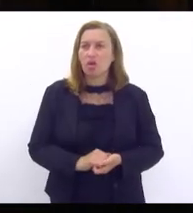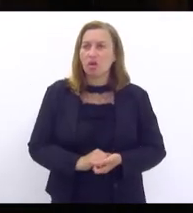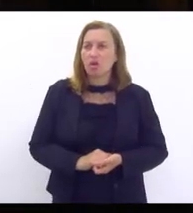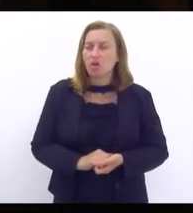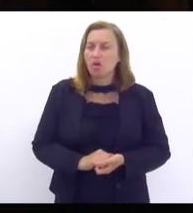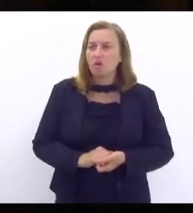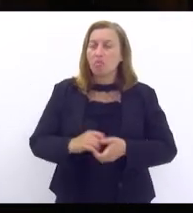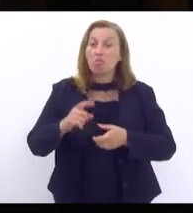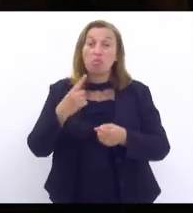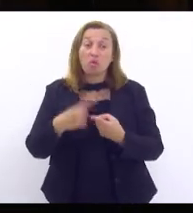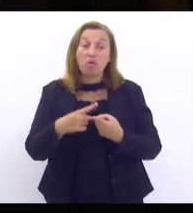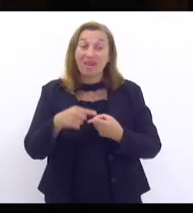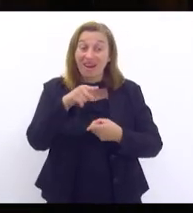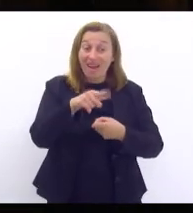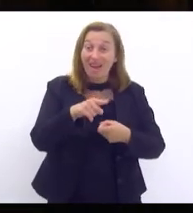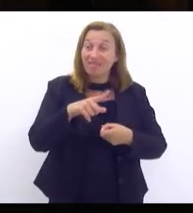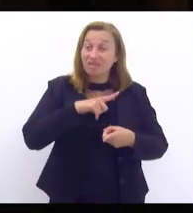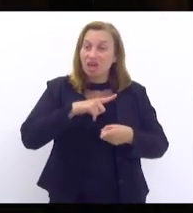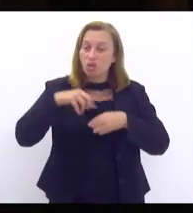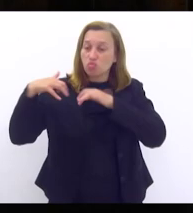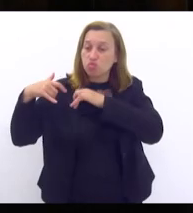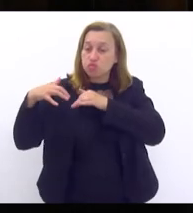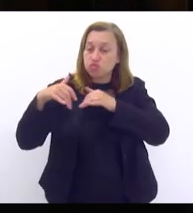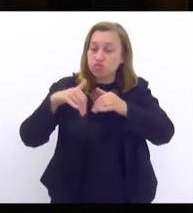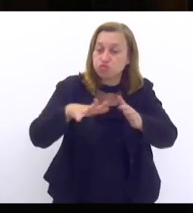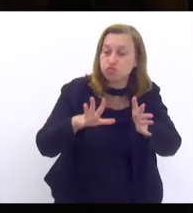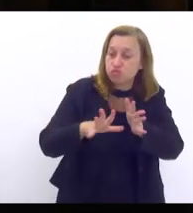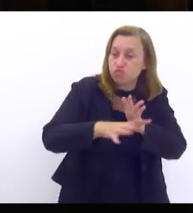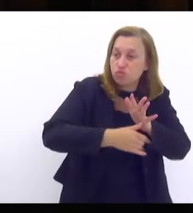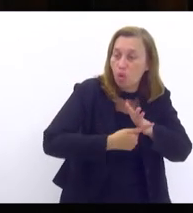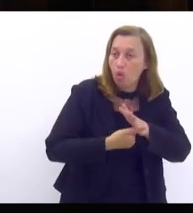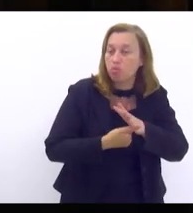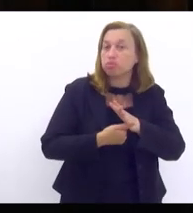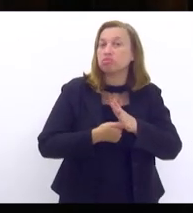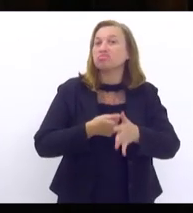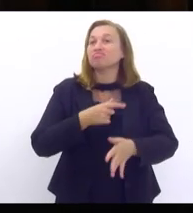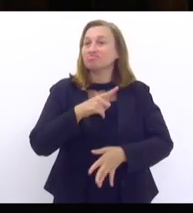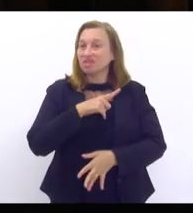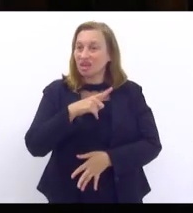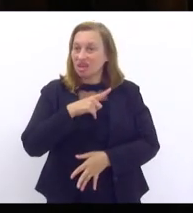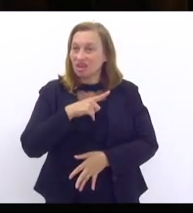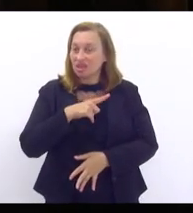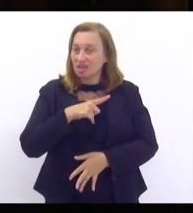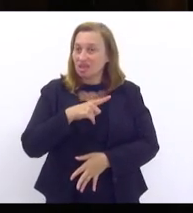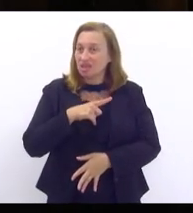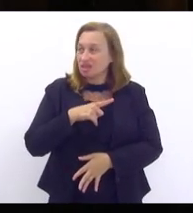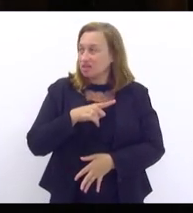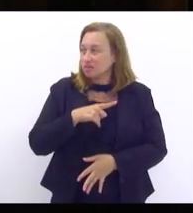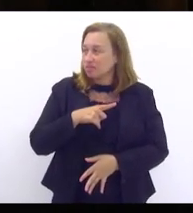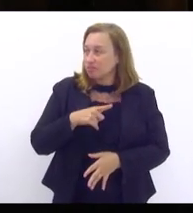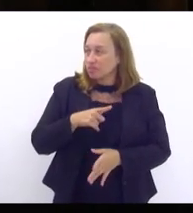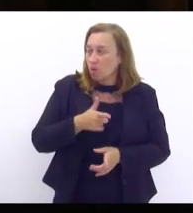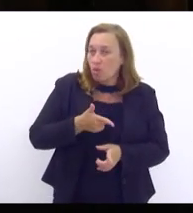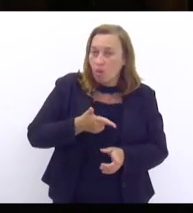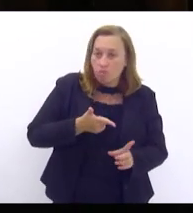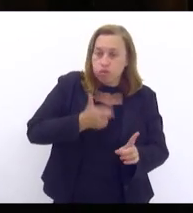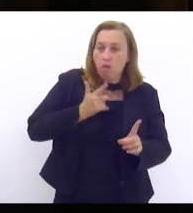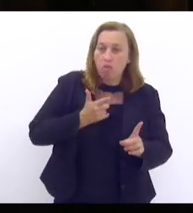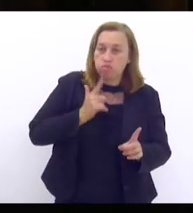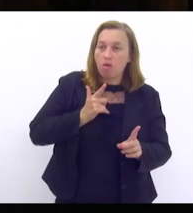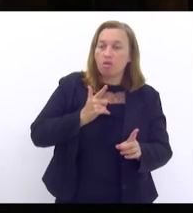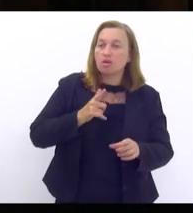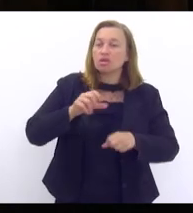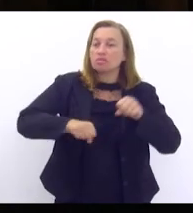de arrastão, é open bar de assalto, de roubo de bicicleta, de furtos